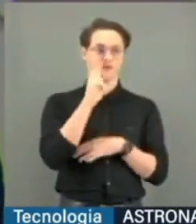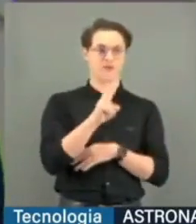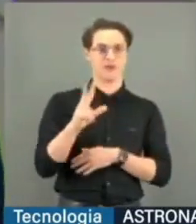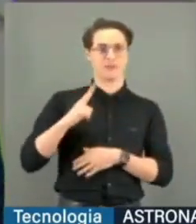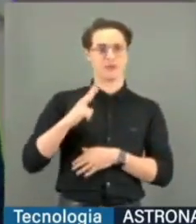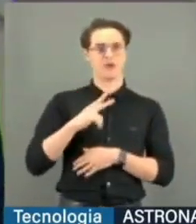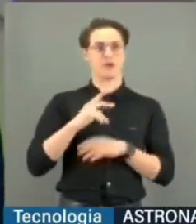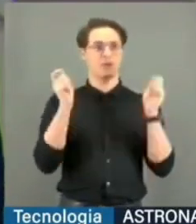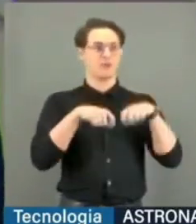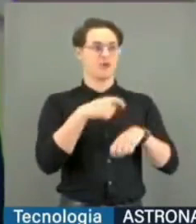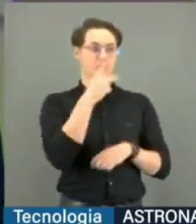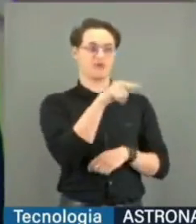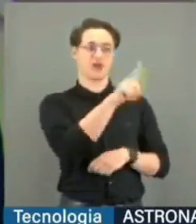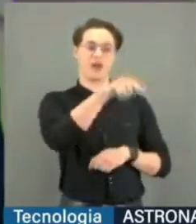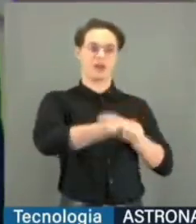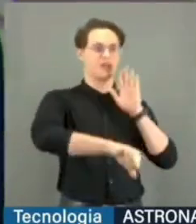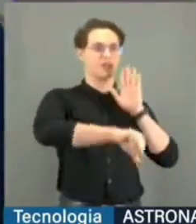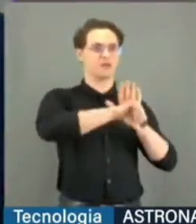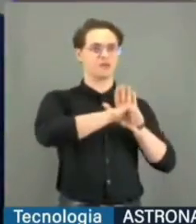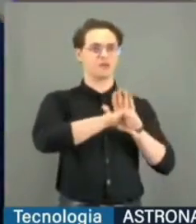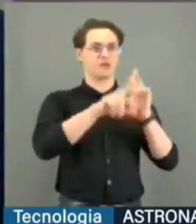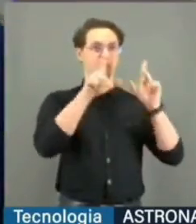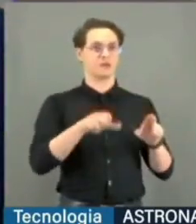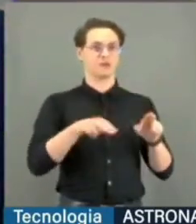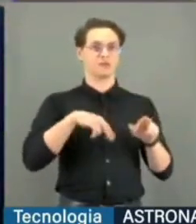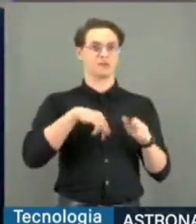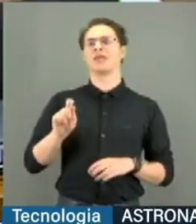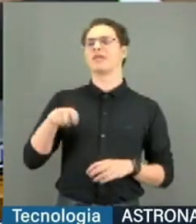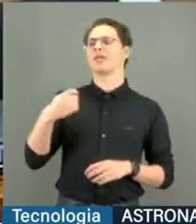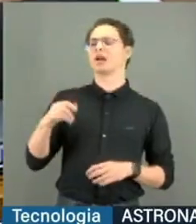dizer que o senhor é um criminoso contumaz. Cometeu diversas irregularidades e crimes.